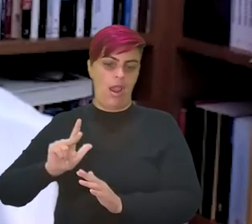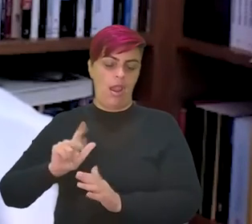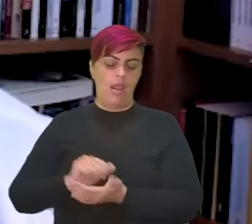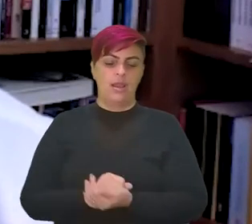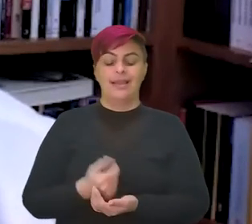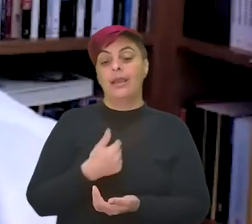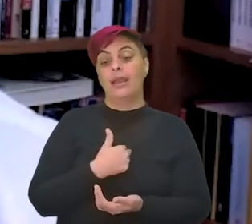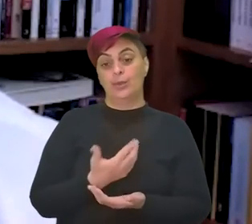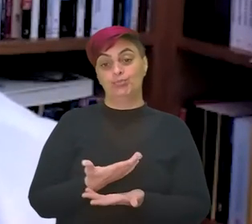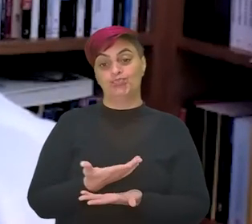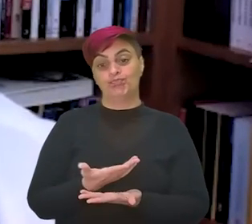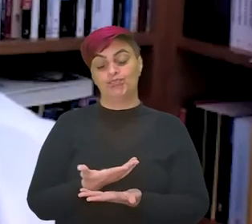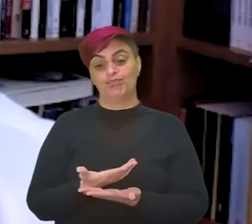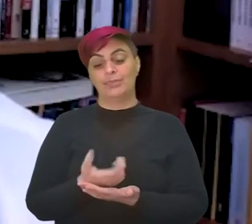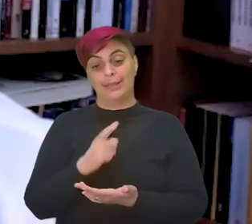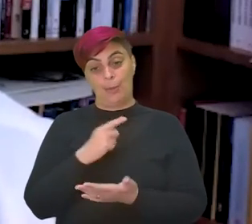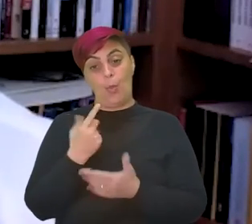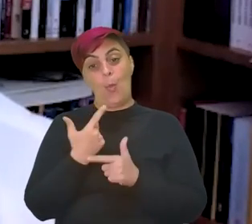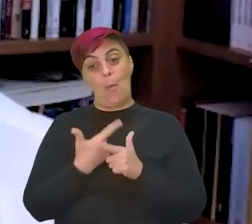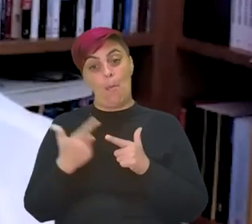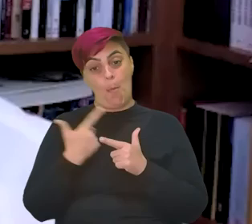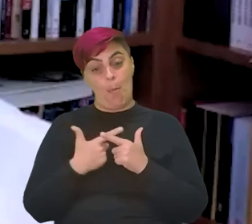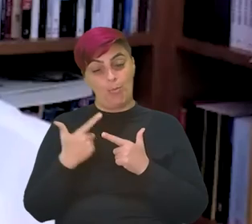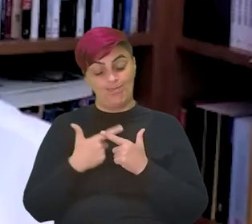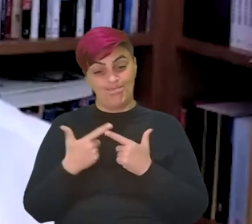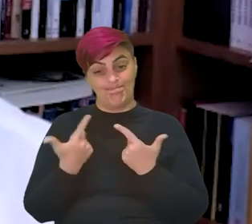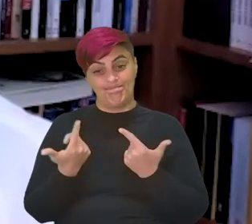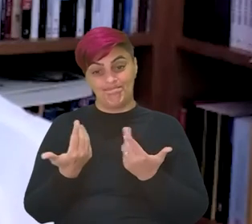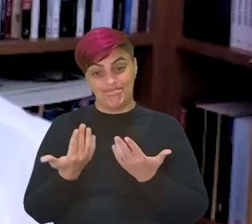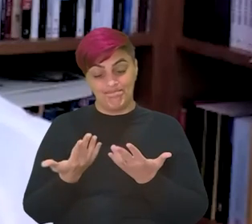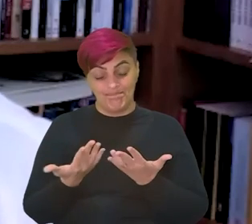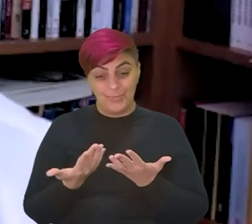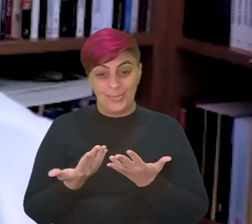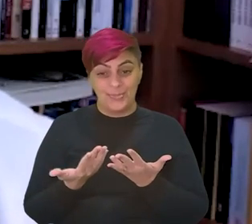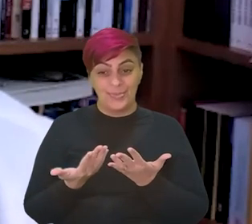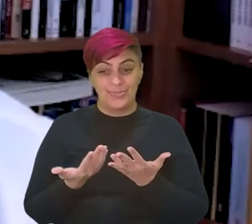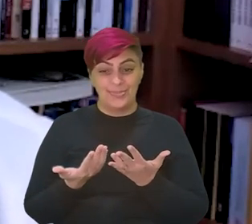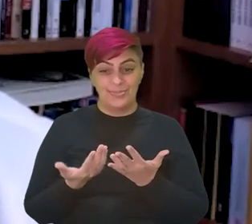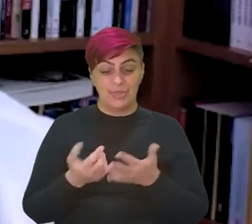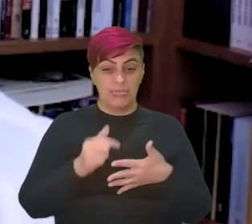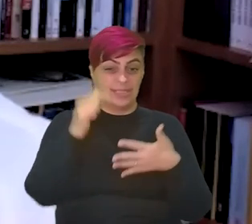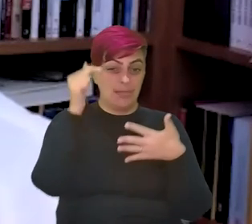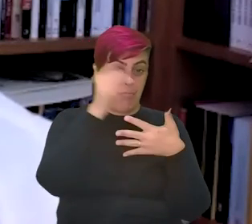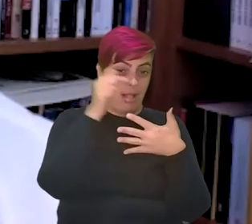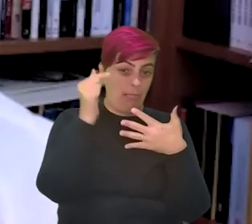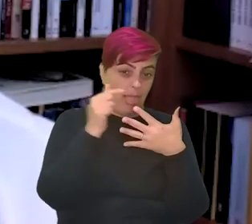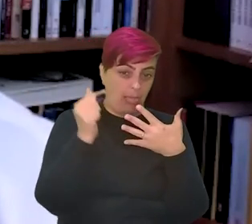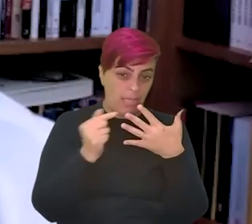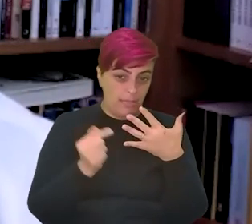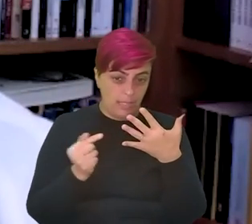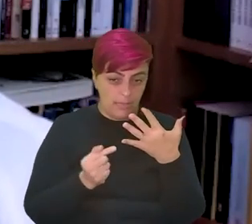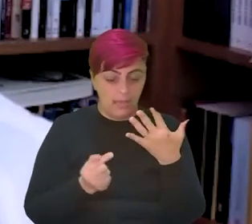Não, eu tenho um problema com essas categorias